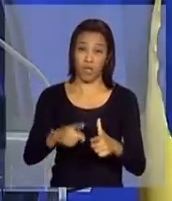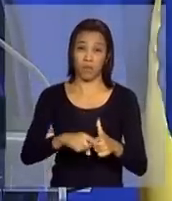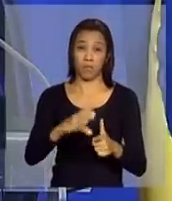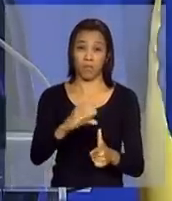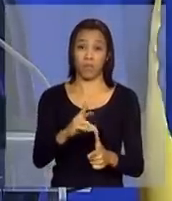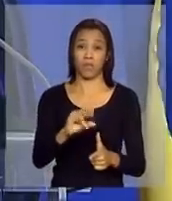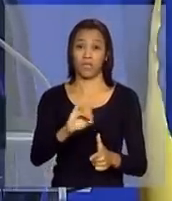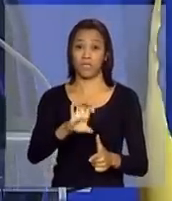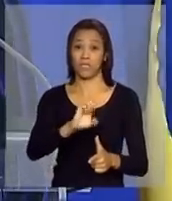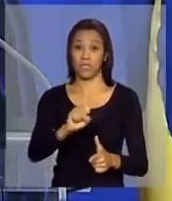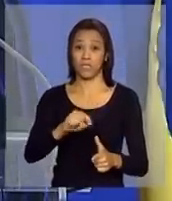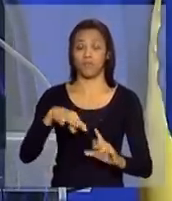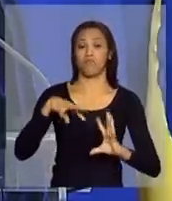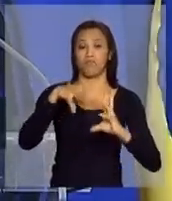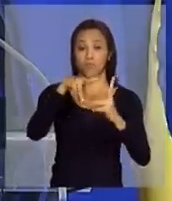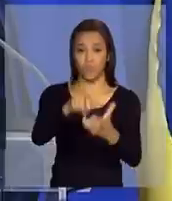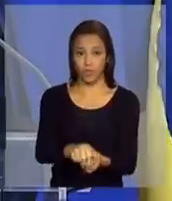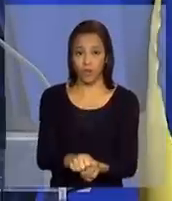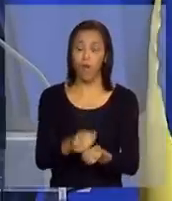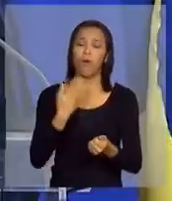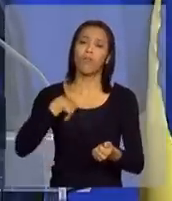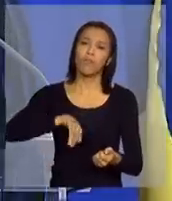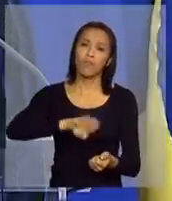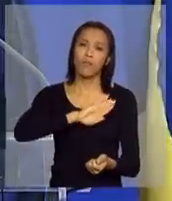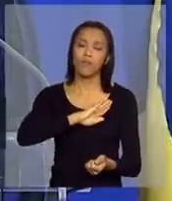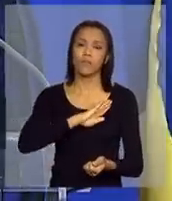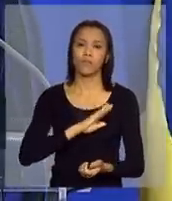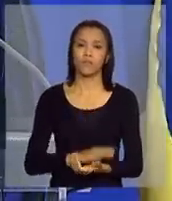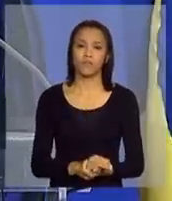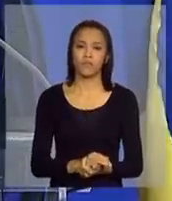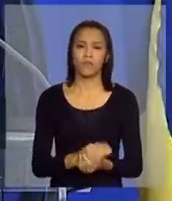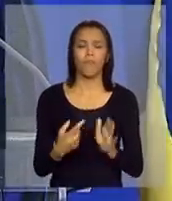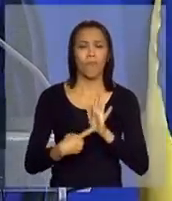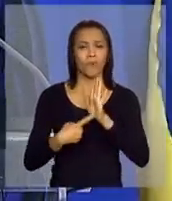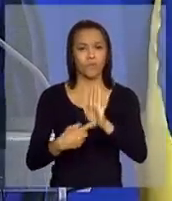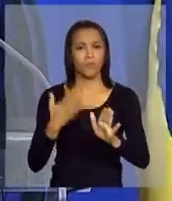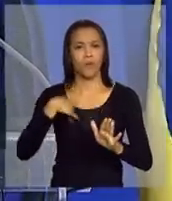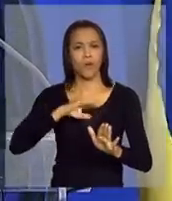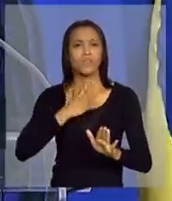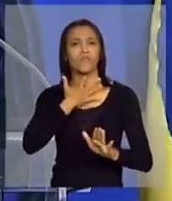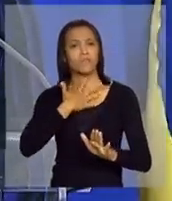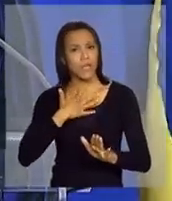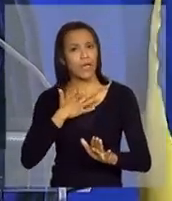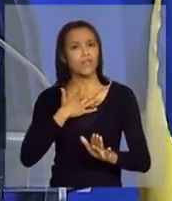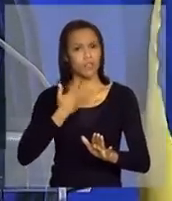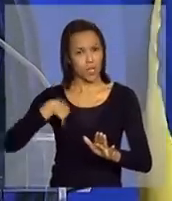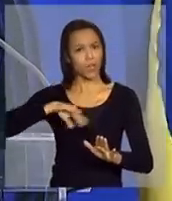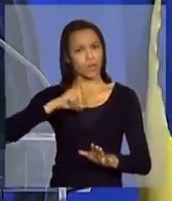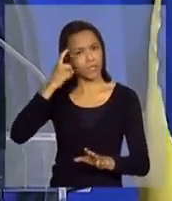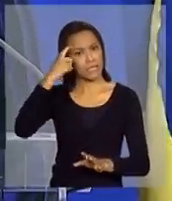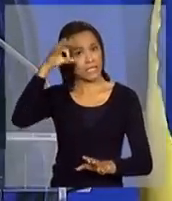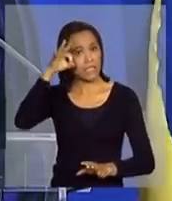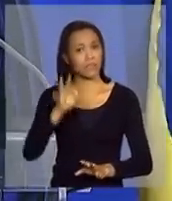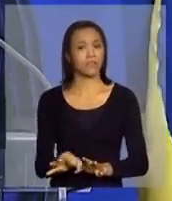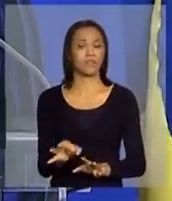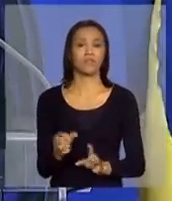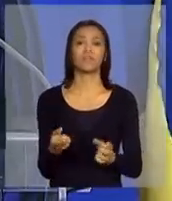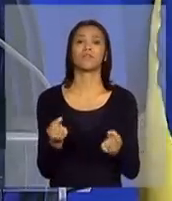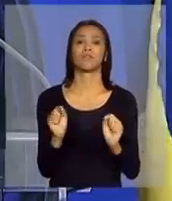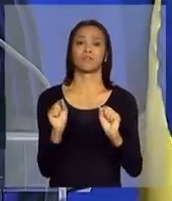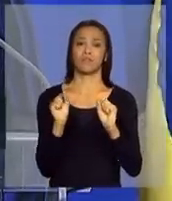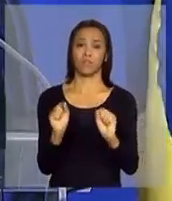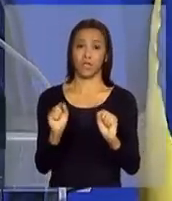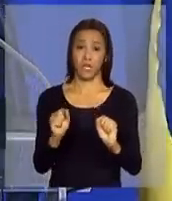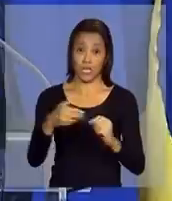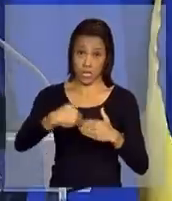e expressamos os nossos desejos e a nossa convicção de que